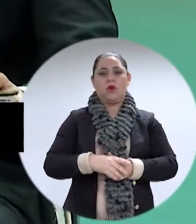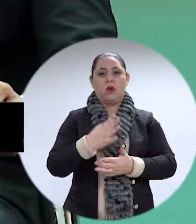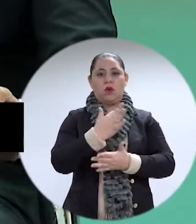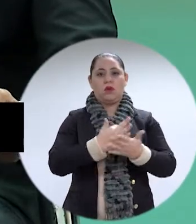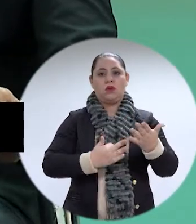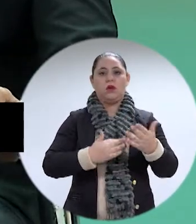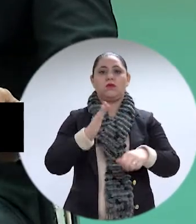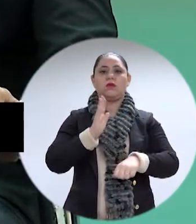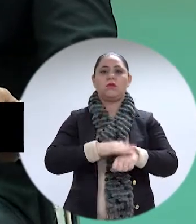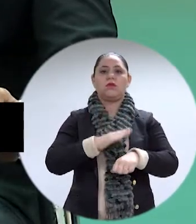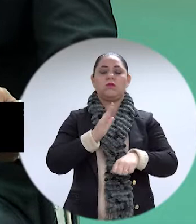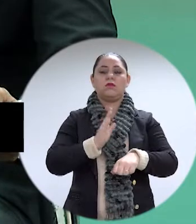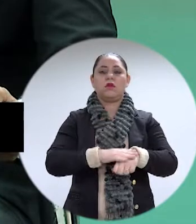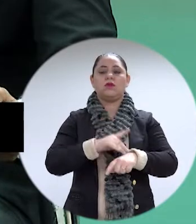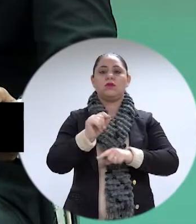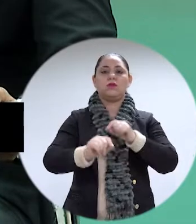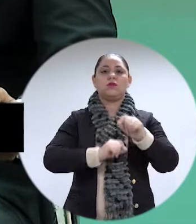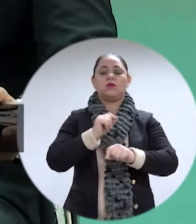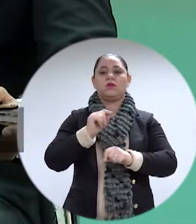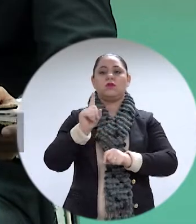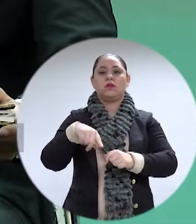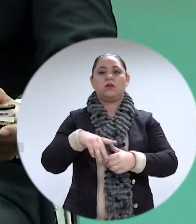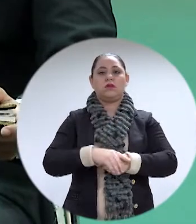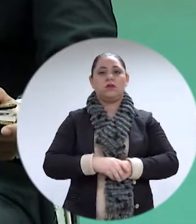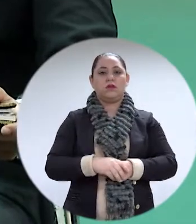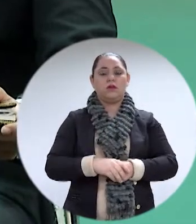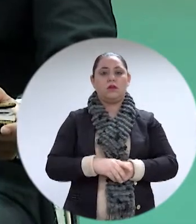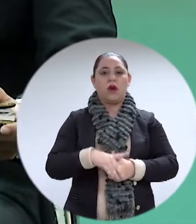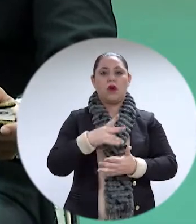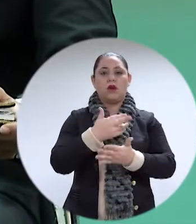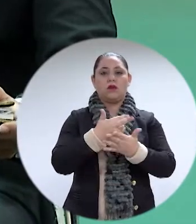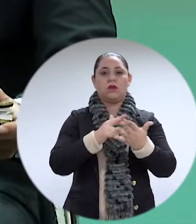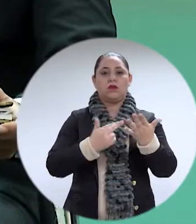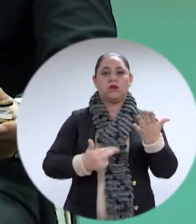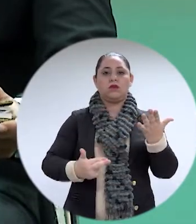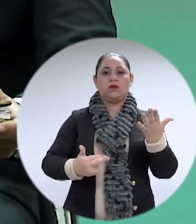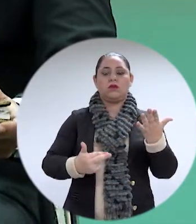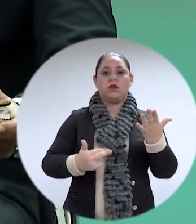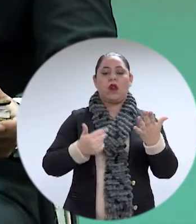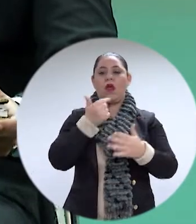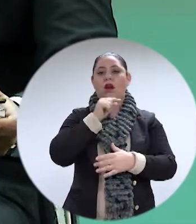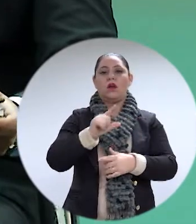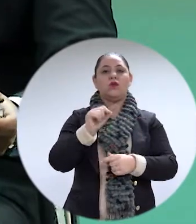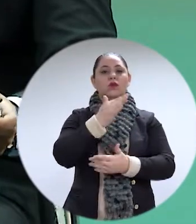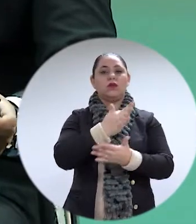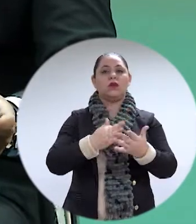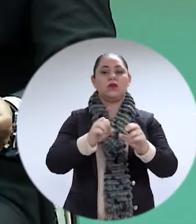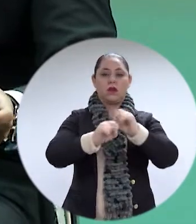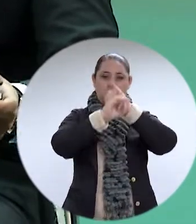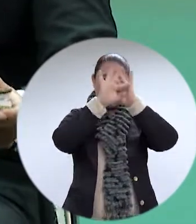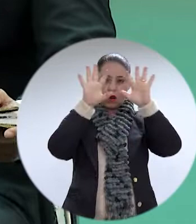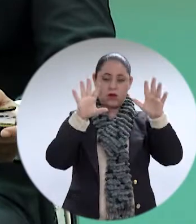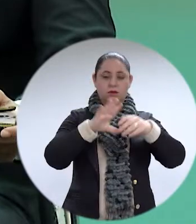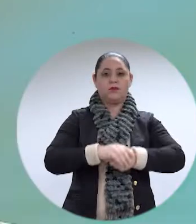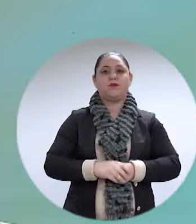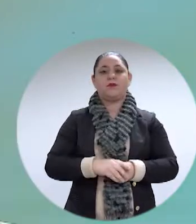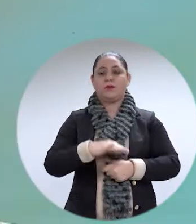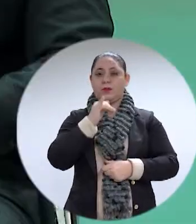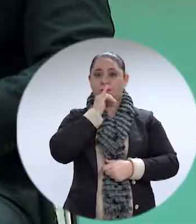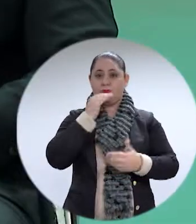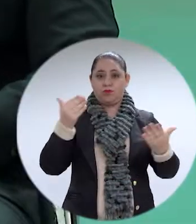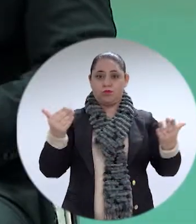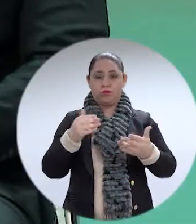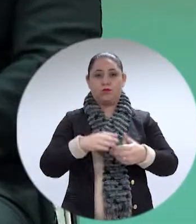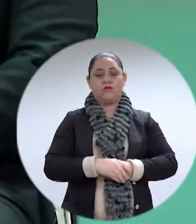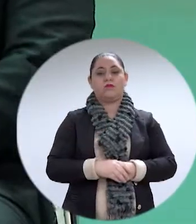O texto atual ele é mais pedagógico, ele torna a redação, a literalidade do texto constitucional fica mais clara. Que bom.